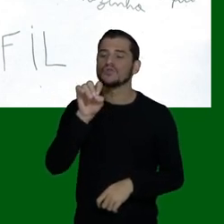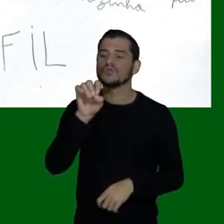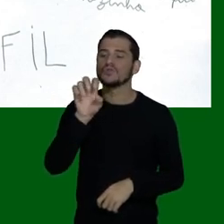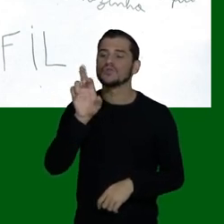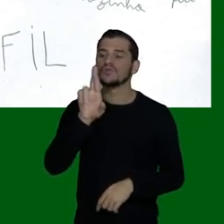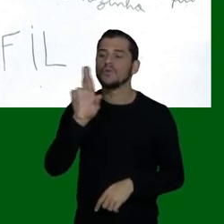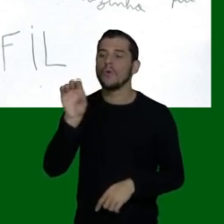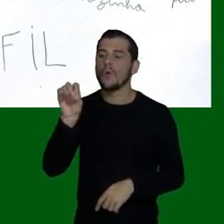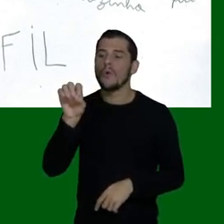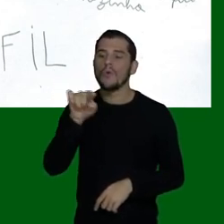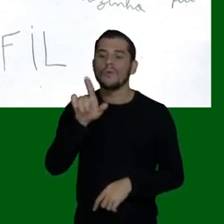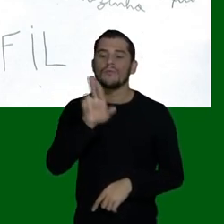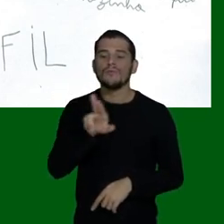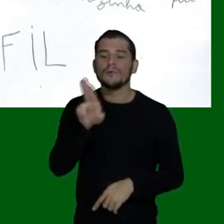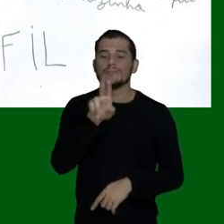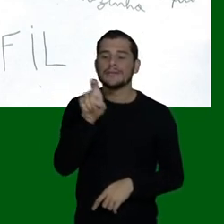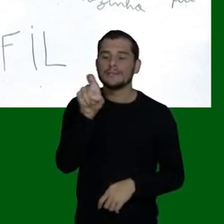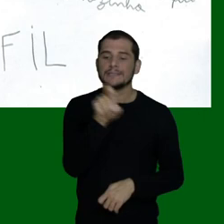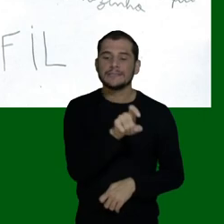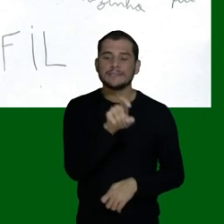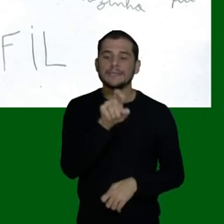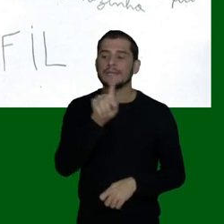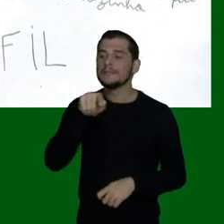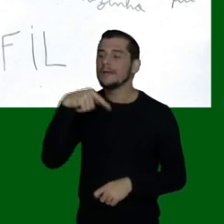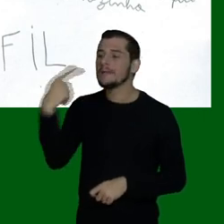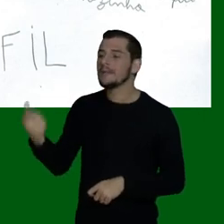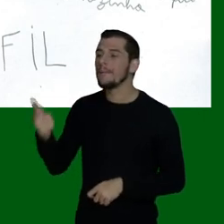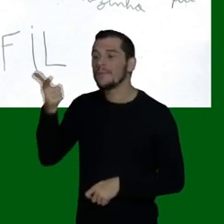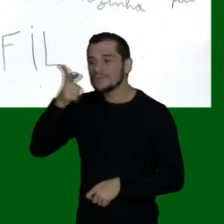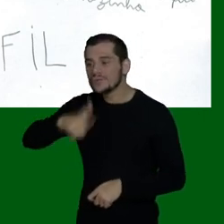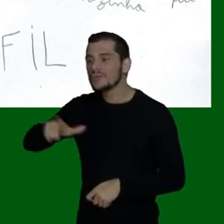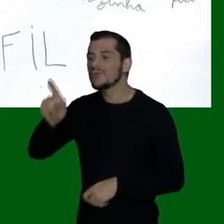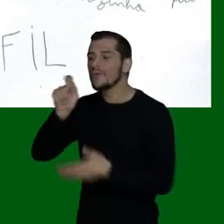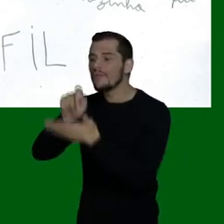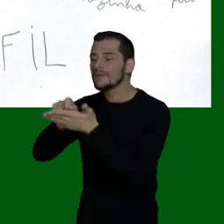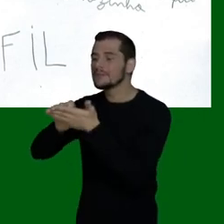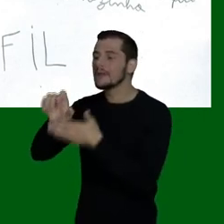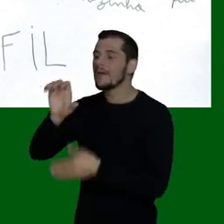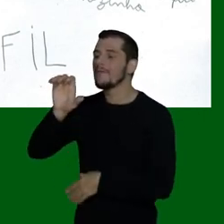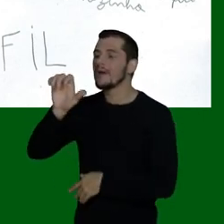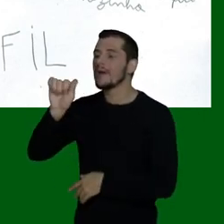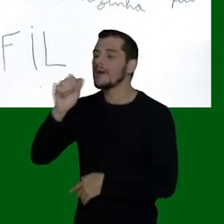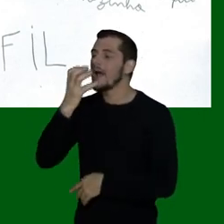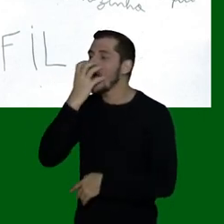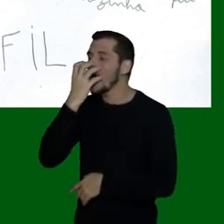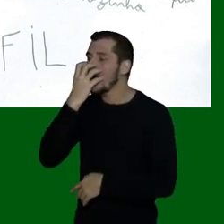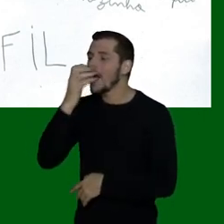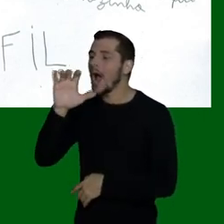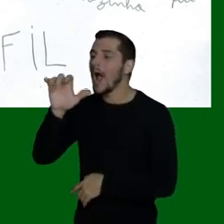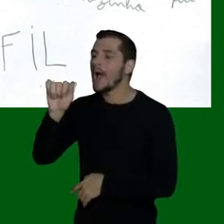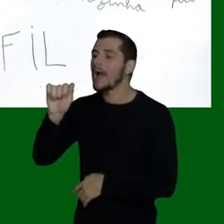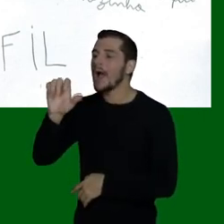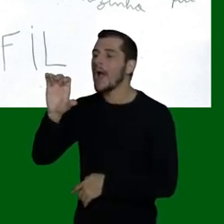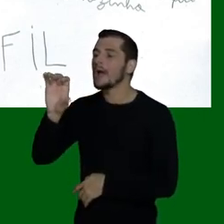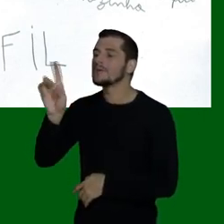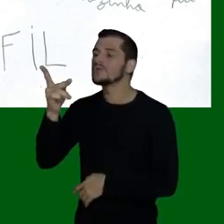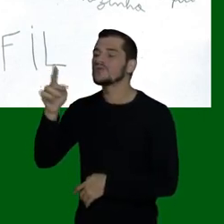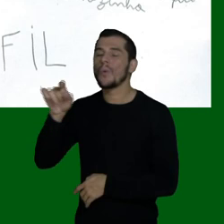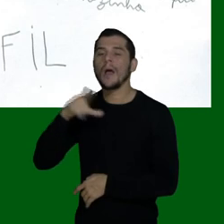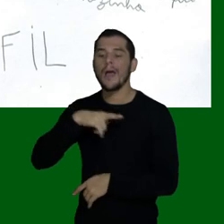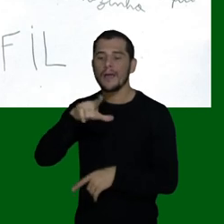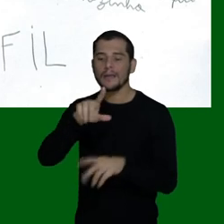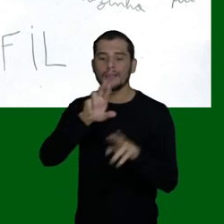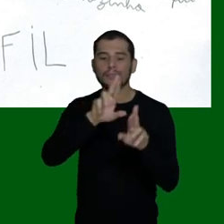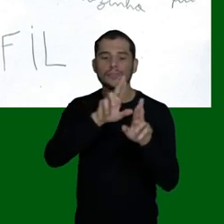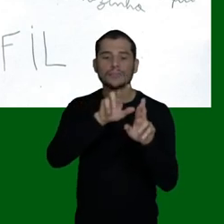trocas ortográficas também é muito comum no disléxico né então ã Floresta aqui também